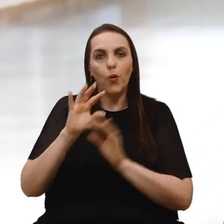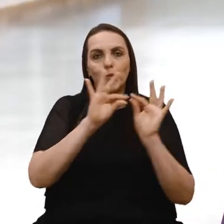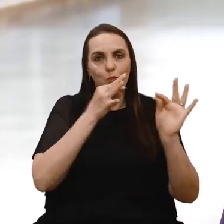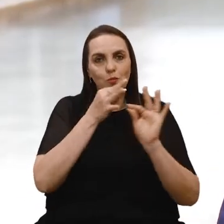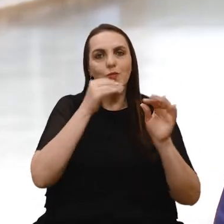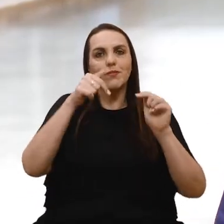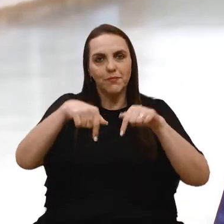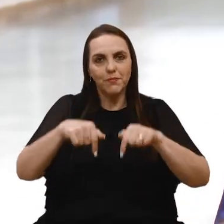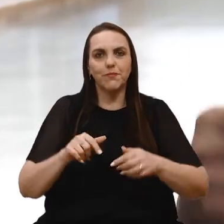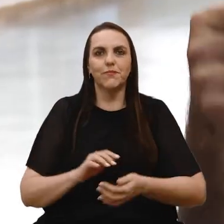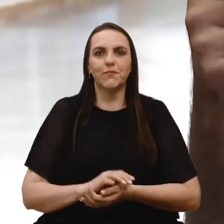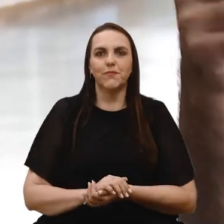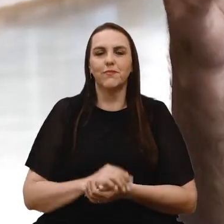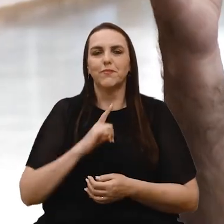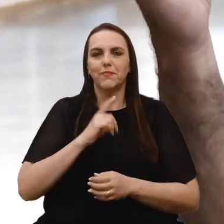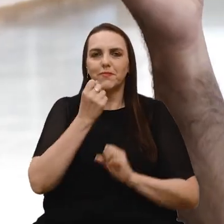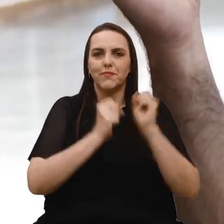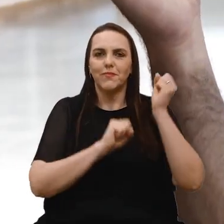Petrini, a nossa indústria.